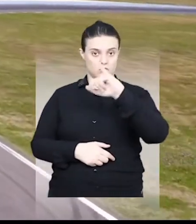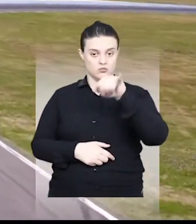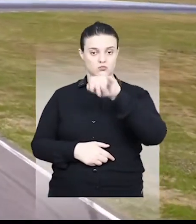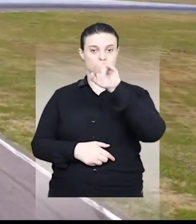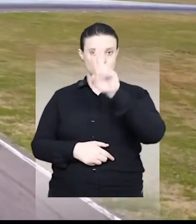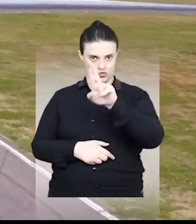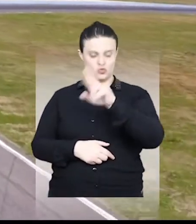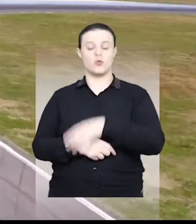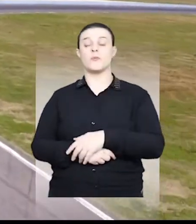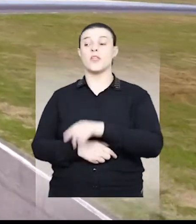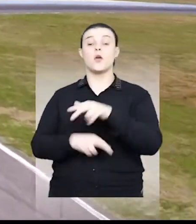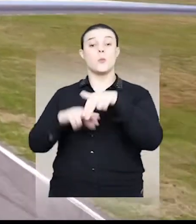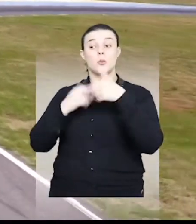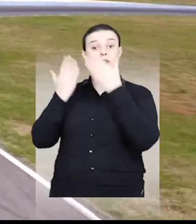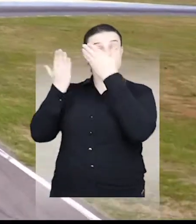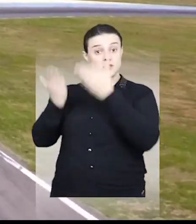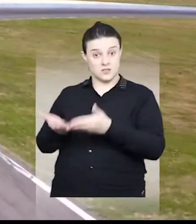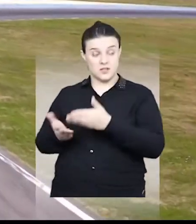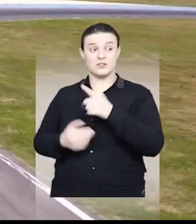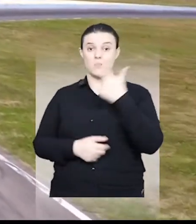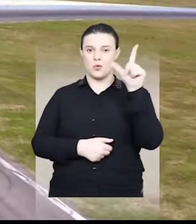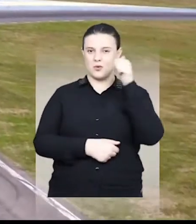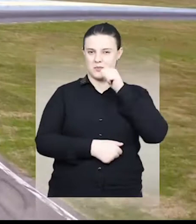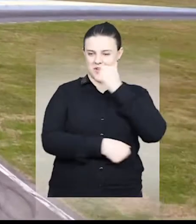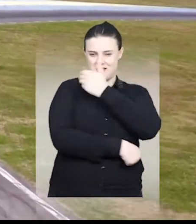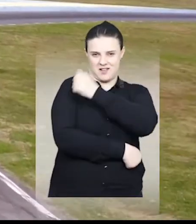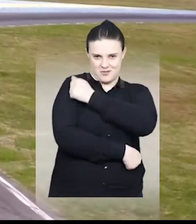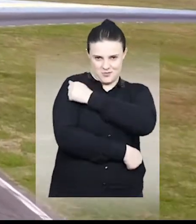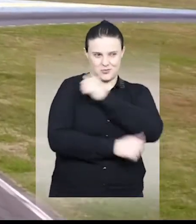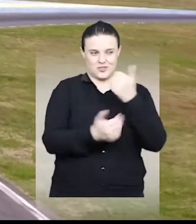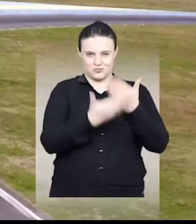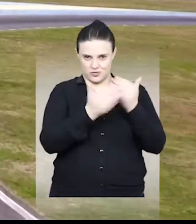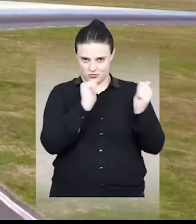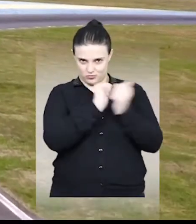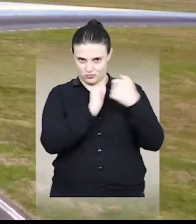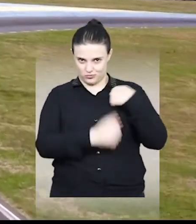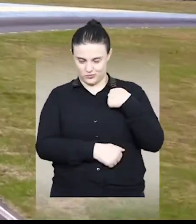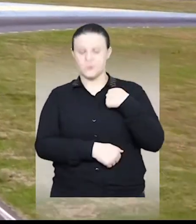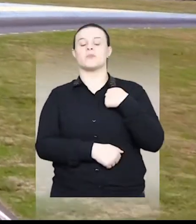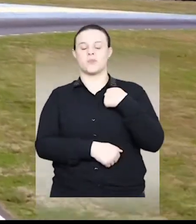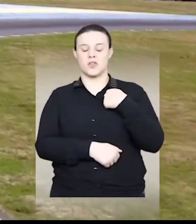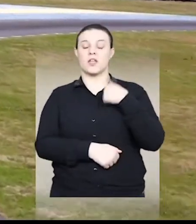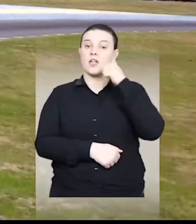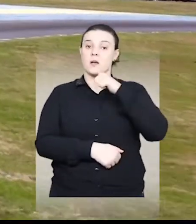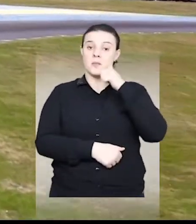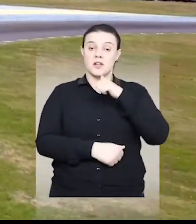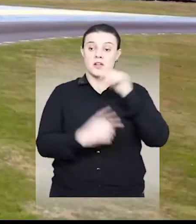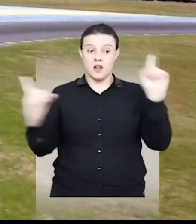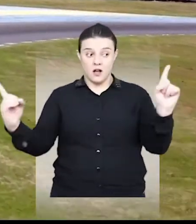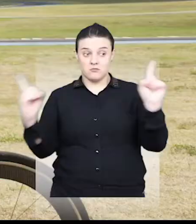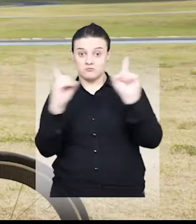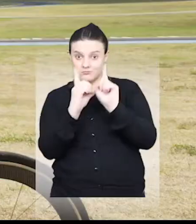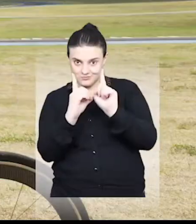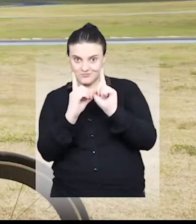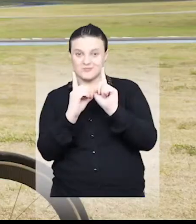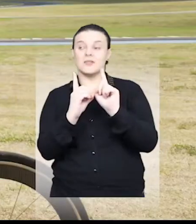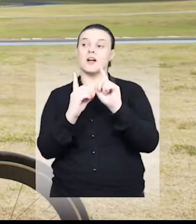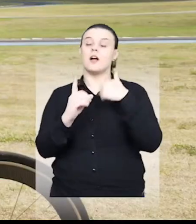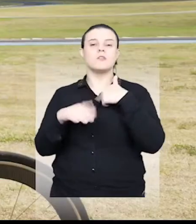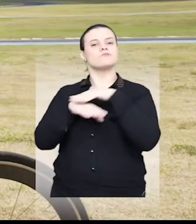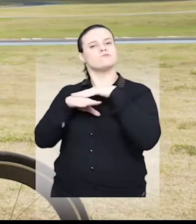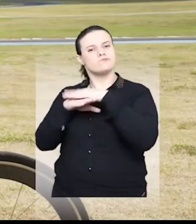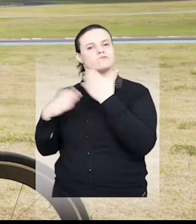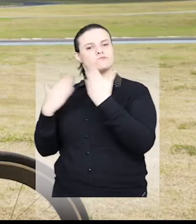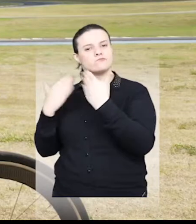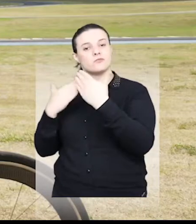e através dele, né, uma aluna que estudava comigo na minha faculdade de tecnologia me apresentou para o